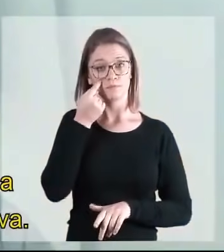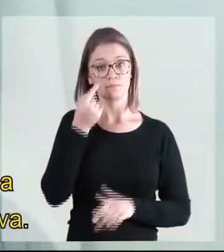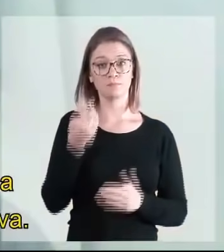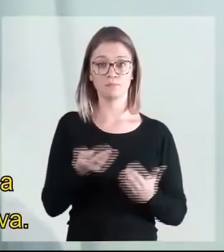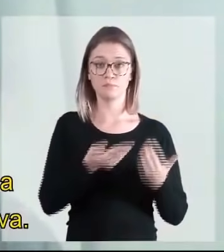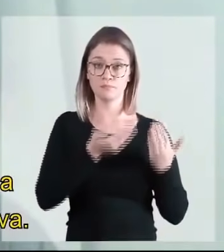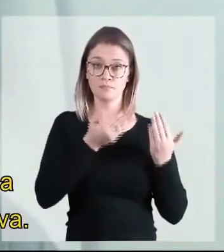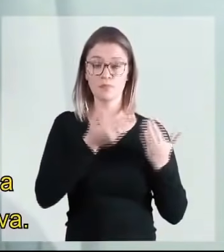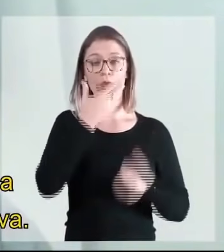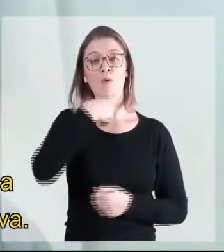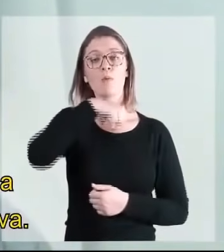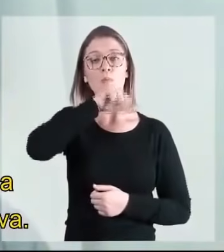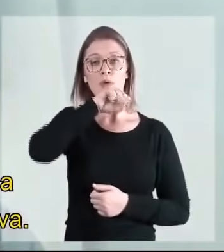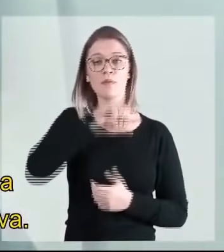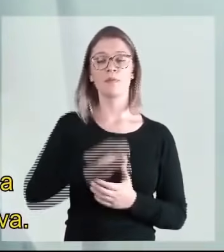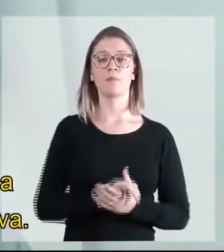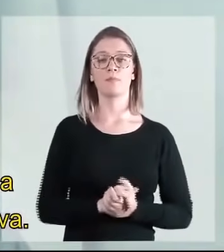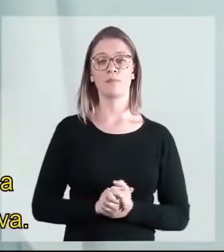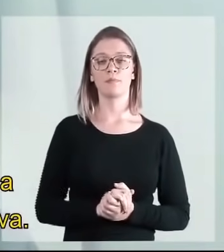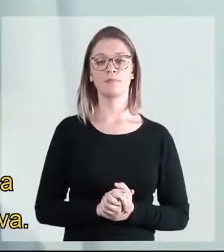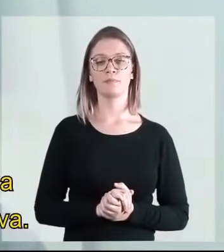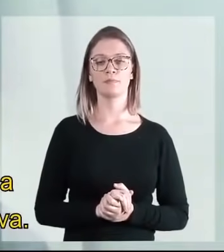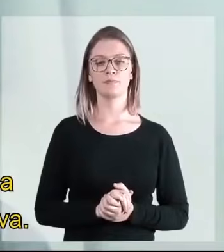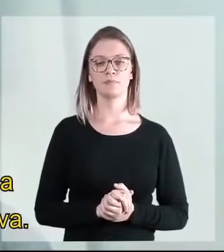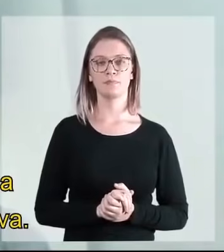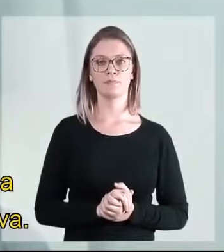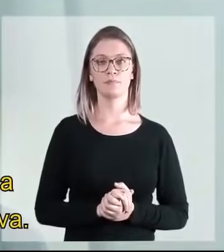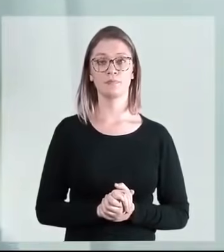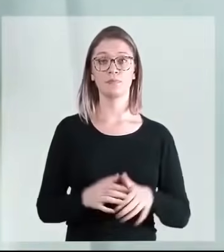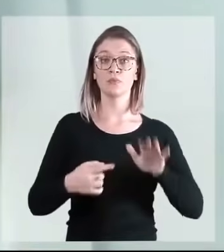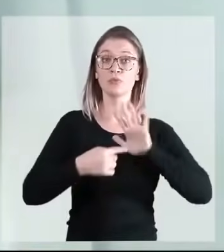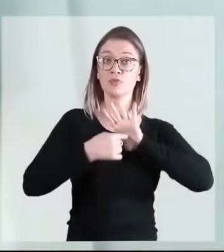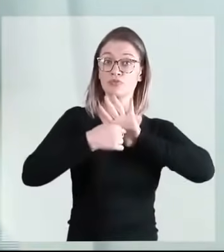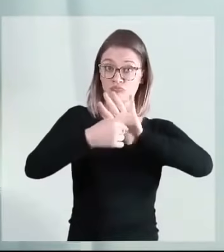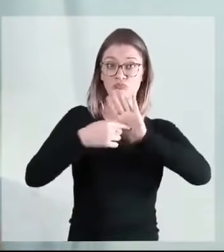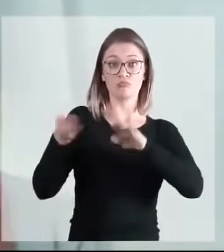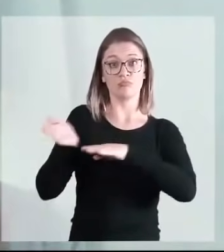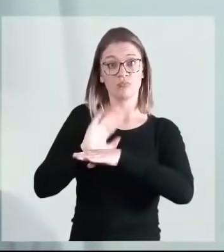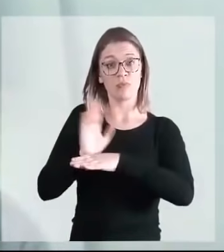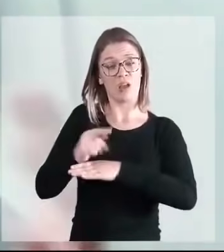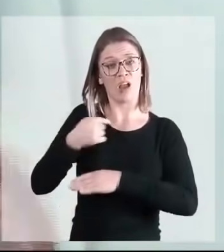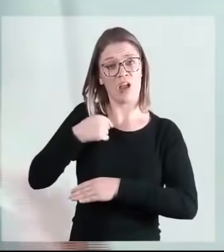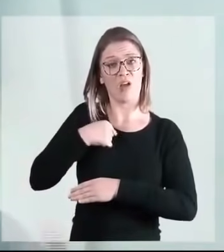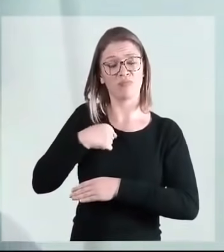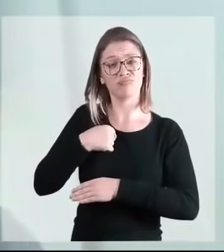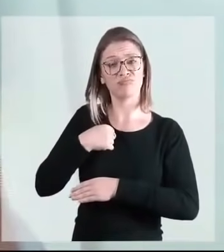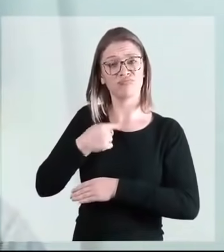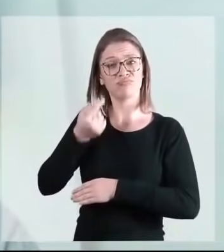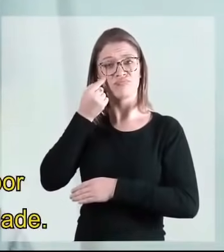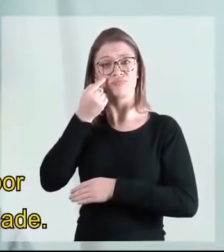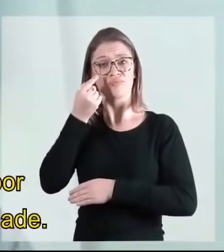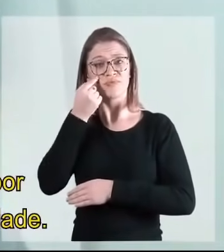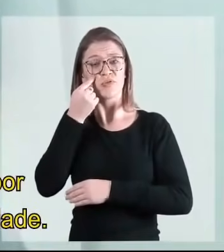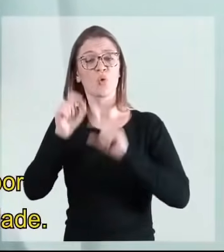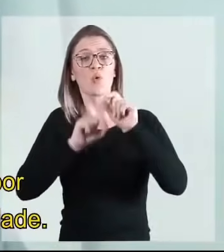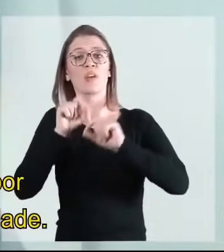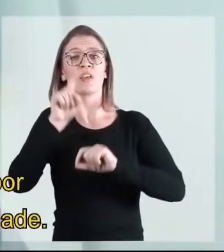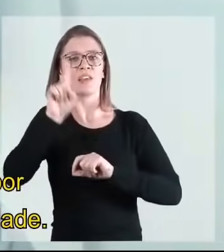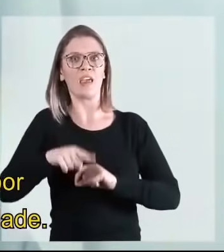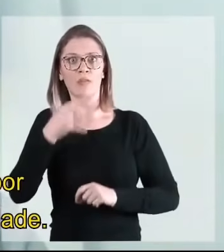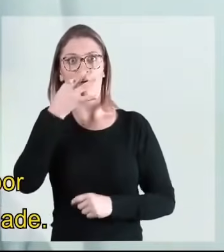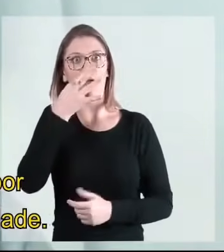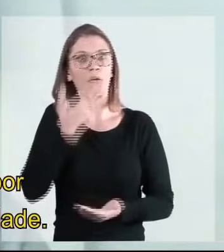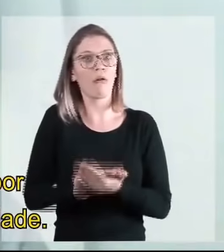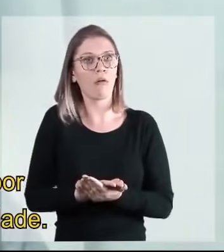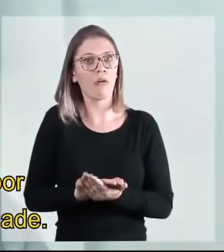Paiva. Haveria ali uma mostra de cinema e eu fui verificado sobre o que se tratava. E quando eu vi, fiquei abismado, fiquei assim, ó, chocado. Porque se tratava de